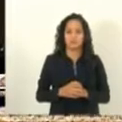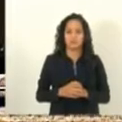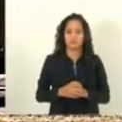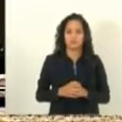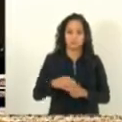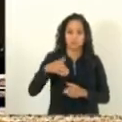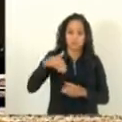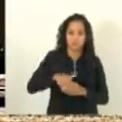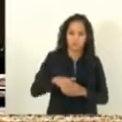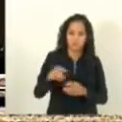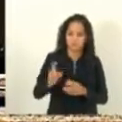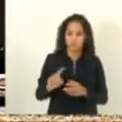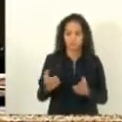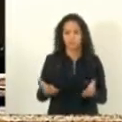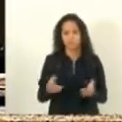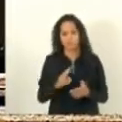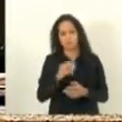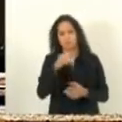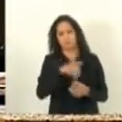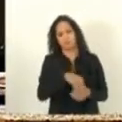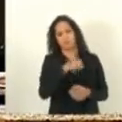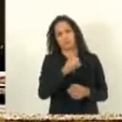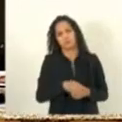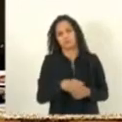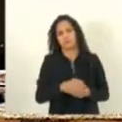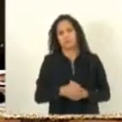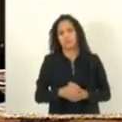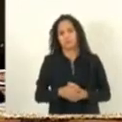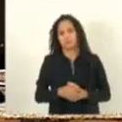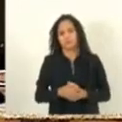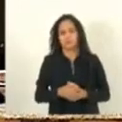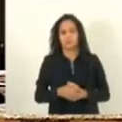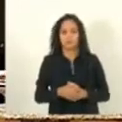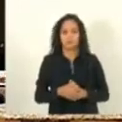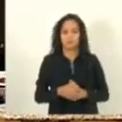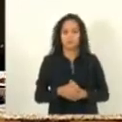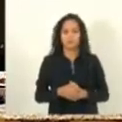seu voto? Eu acho que vai. Deputado Luciano Machado.